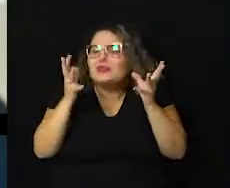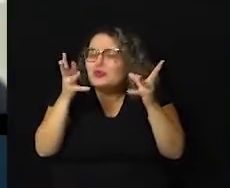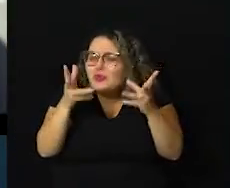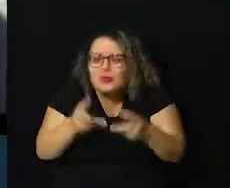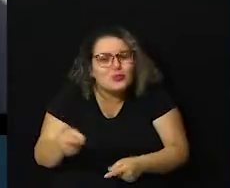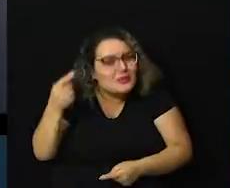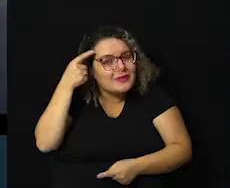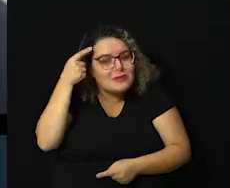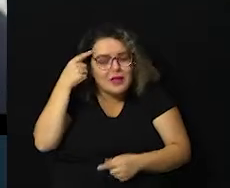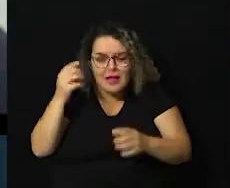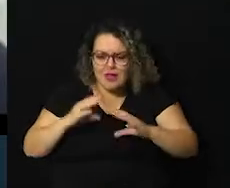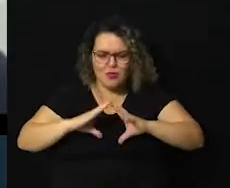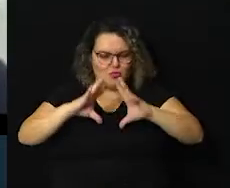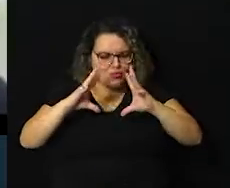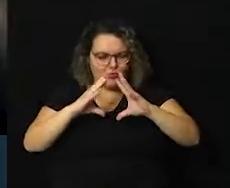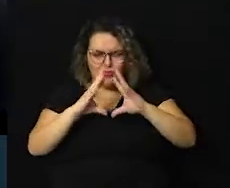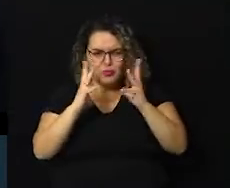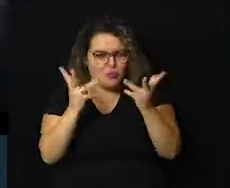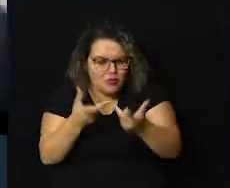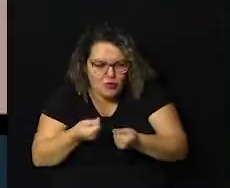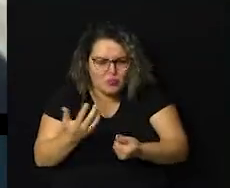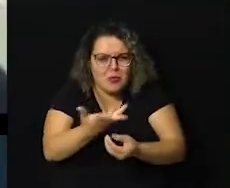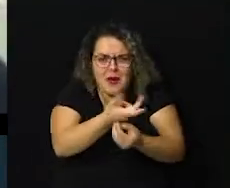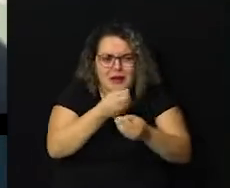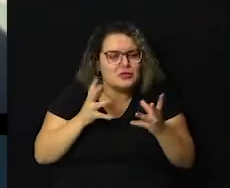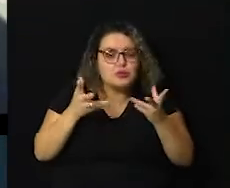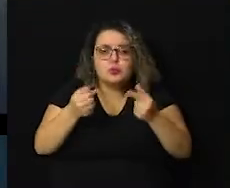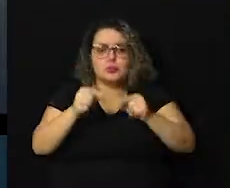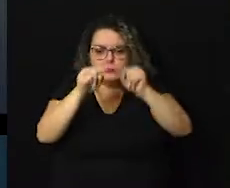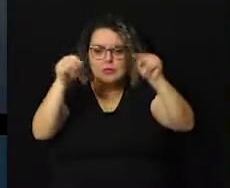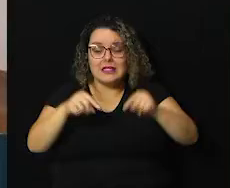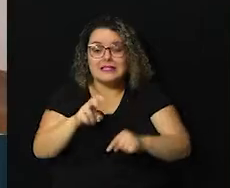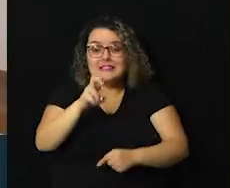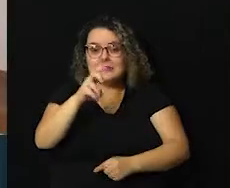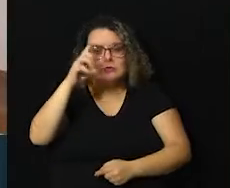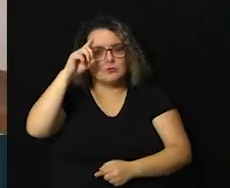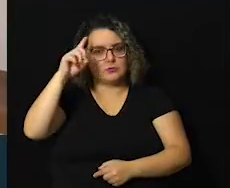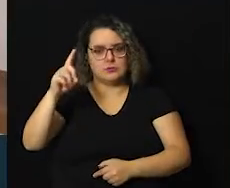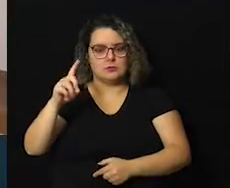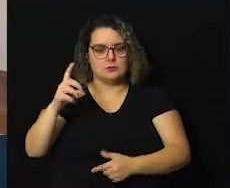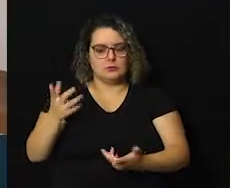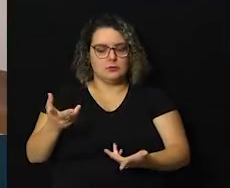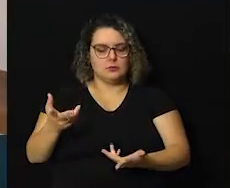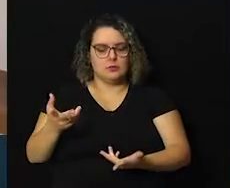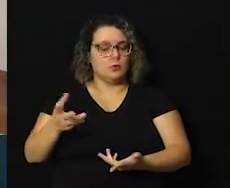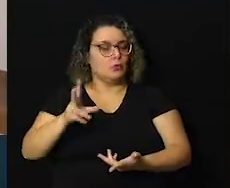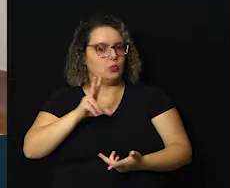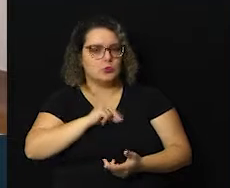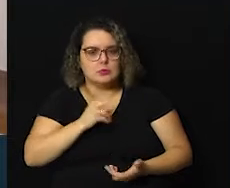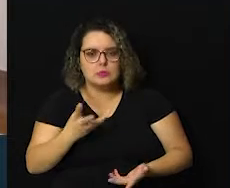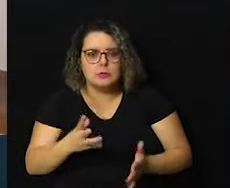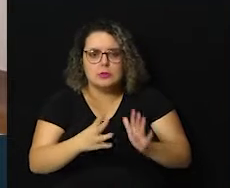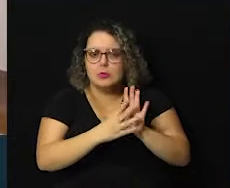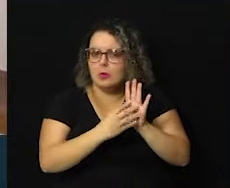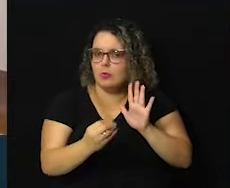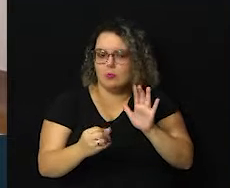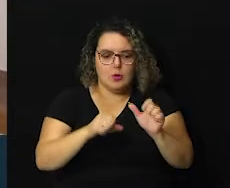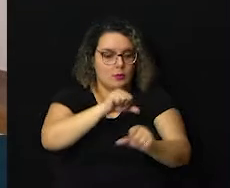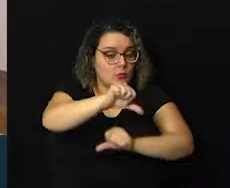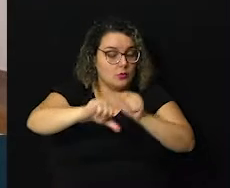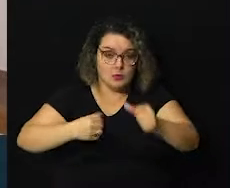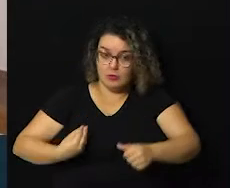lugar tudo que você possa imaginar a decoração quadrinhos na parede a gente fez em 5 dias e eu falei cara esse modelo